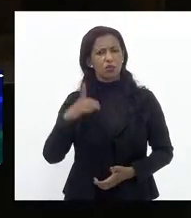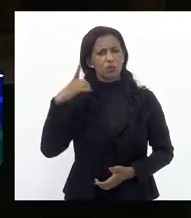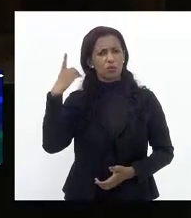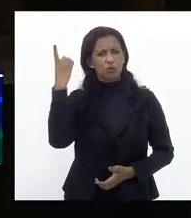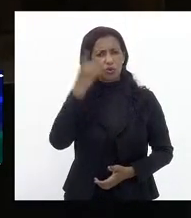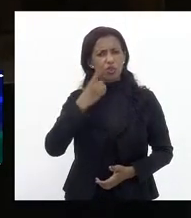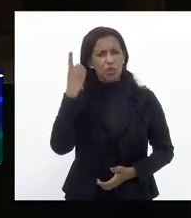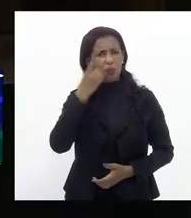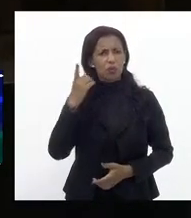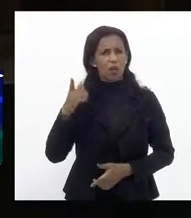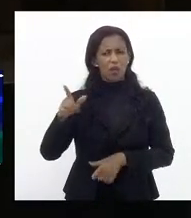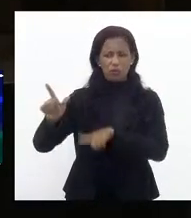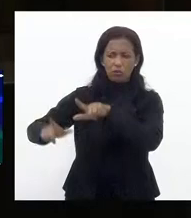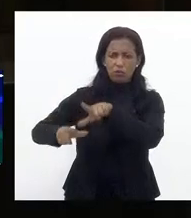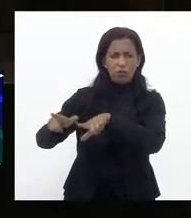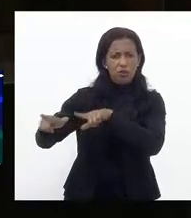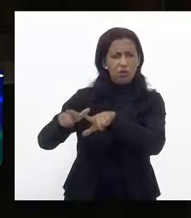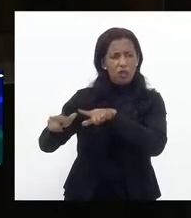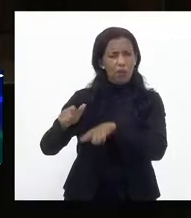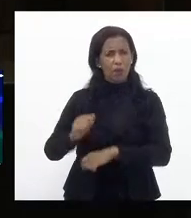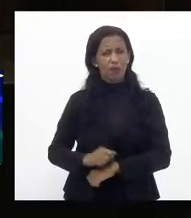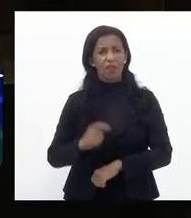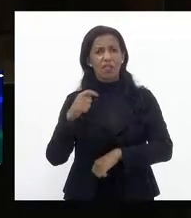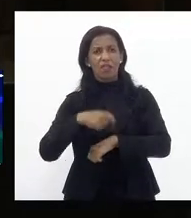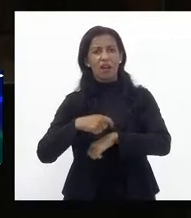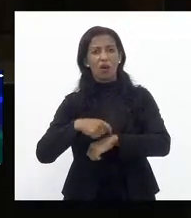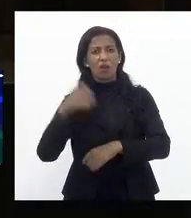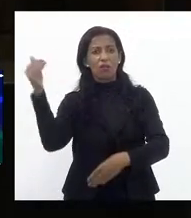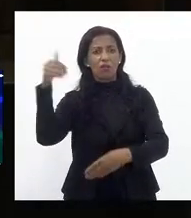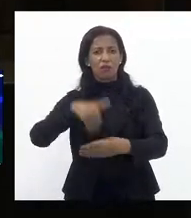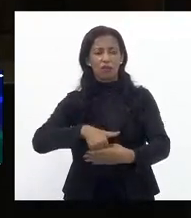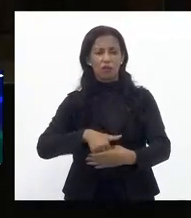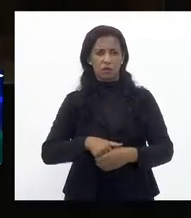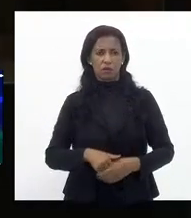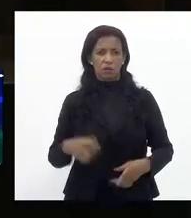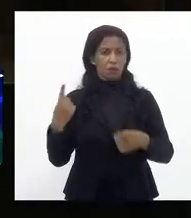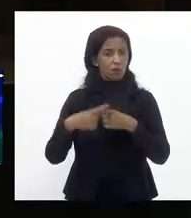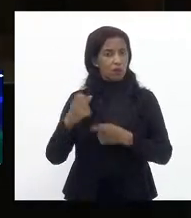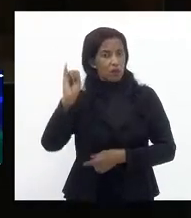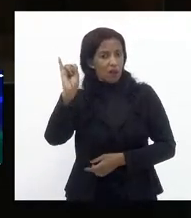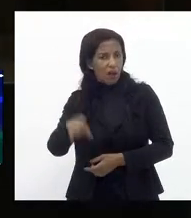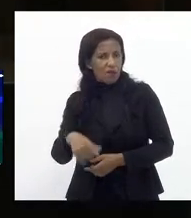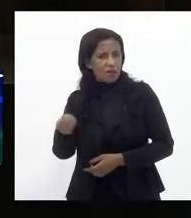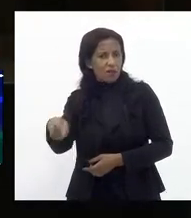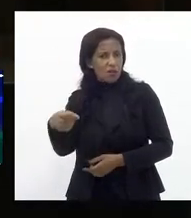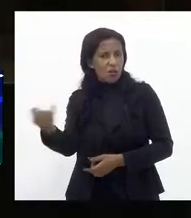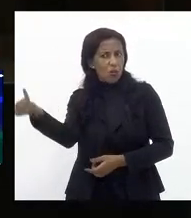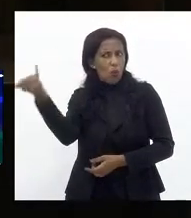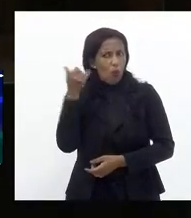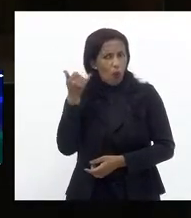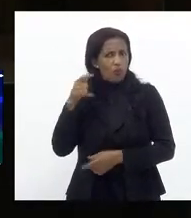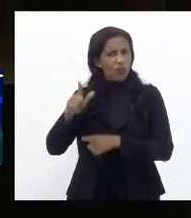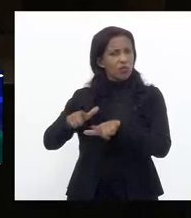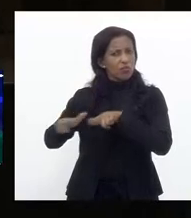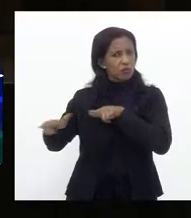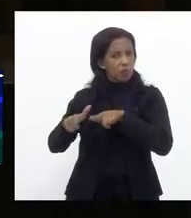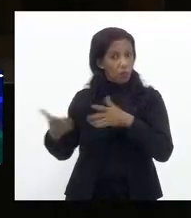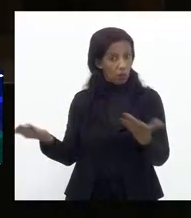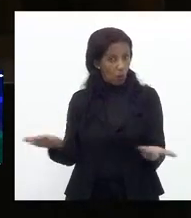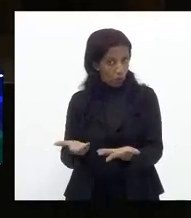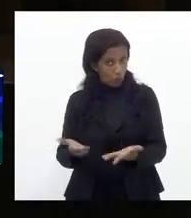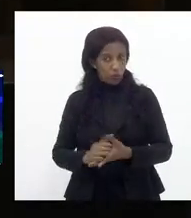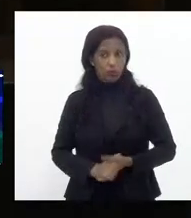com esses servidores na hora da votação. Porque assim como eu ouvi de uma servidora